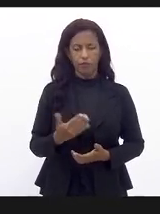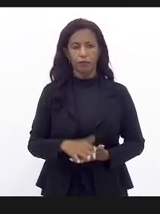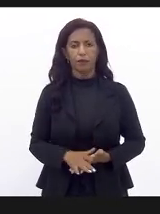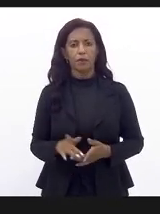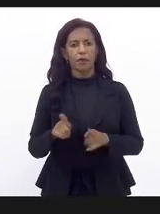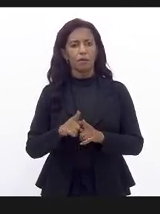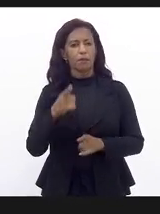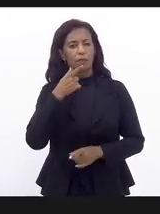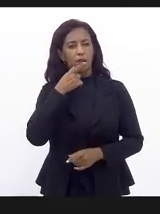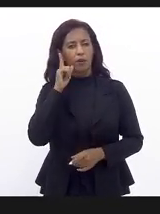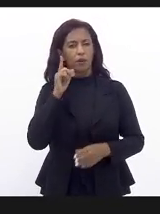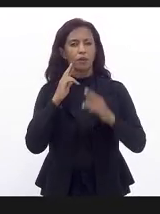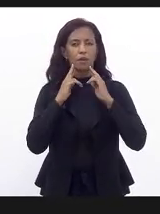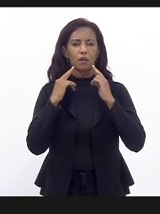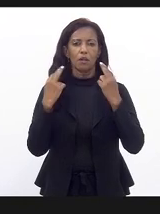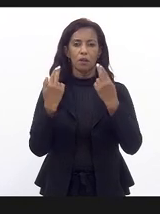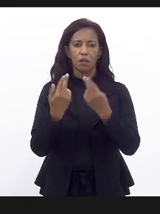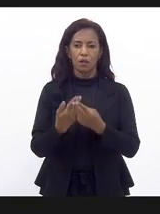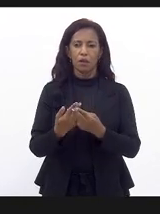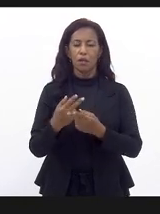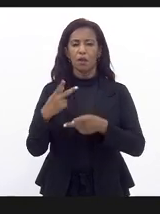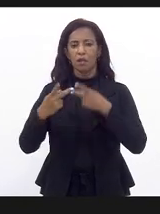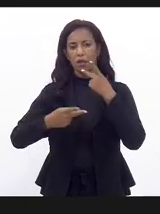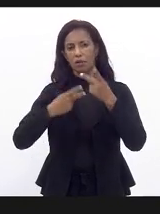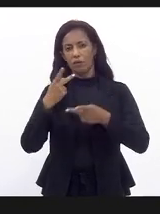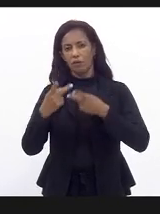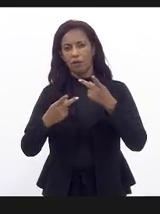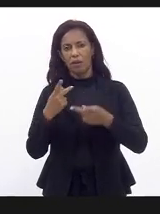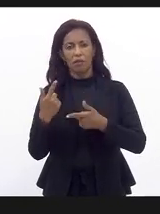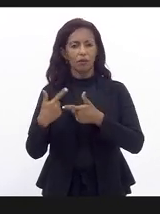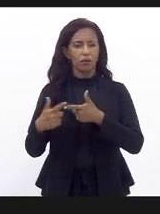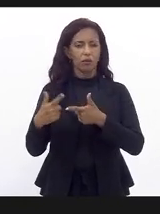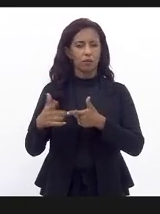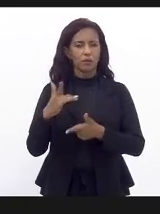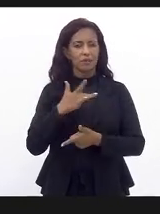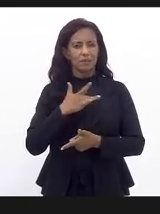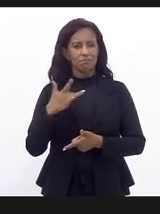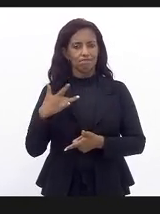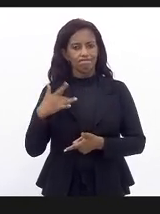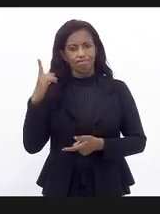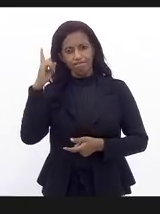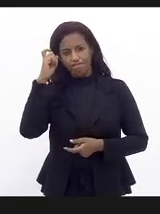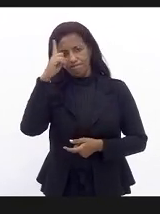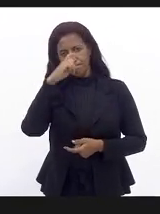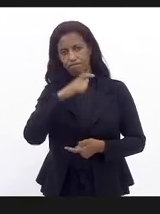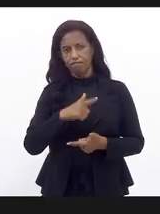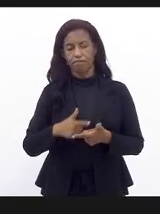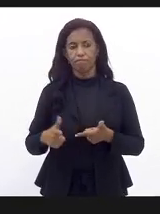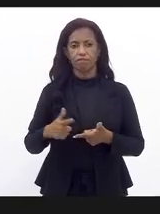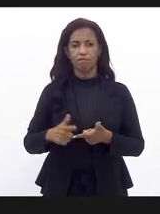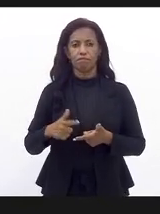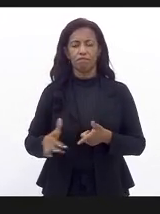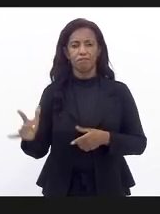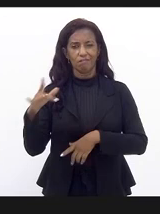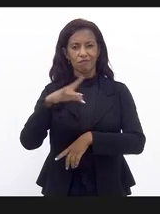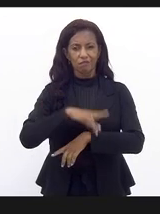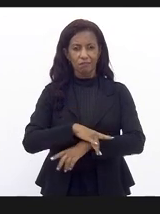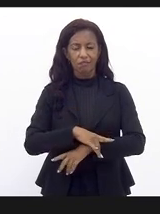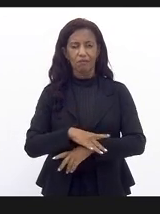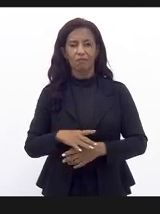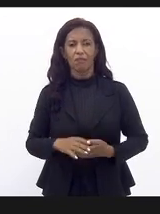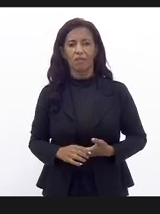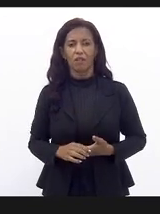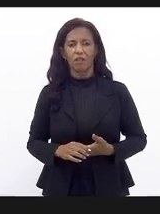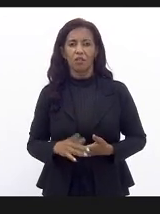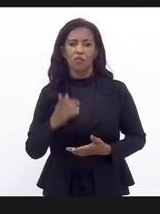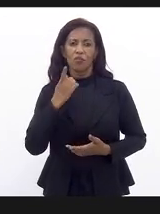Ainda ontem, na sessão, ele dizia da gravidade do estado de saúde, né, do seu pai.